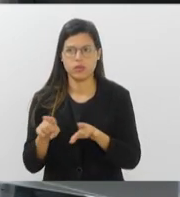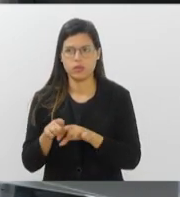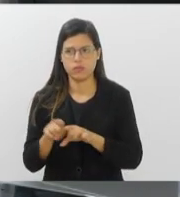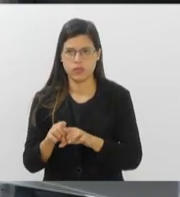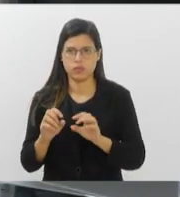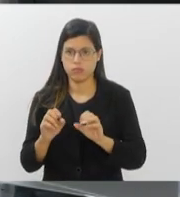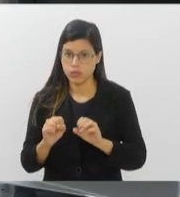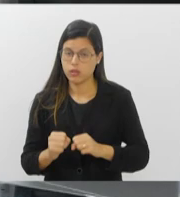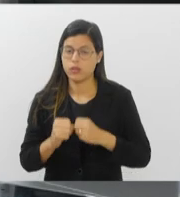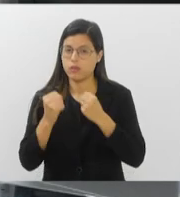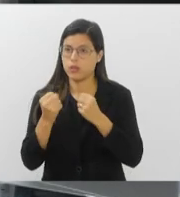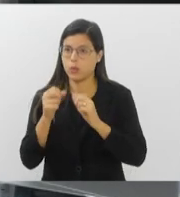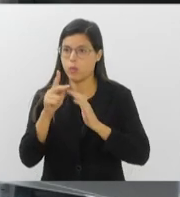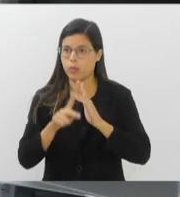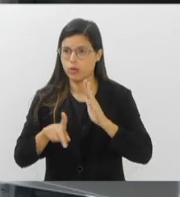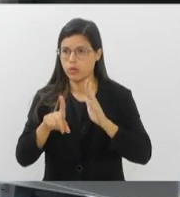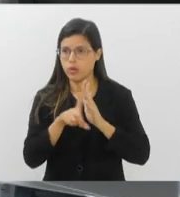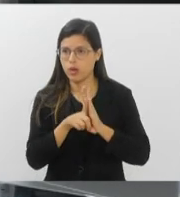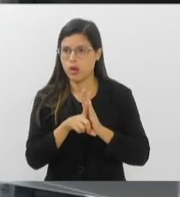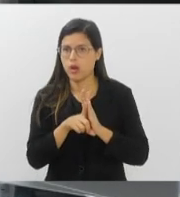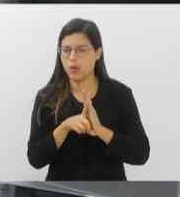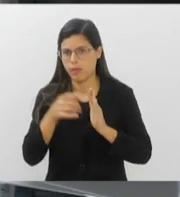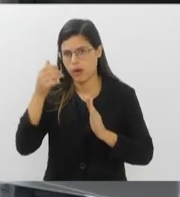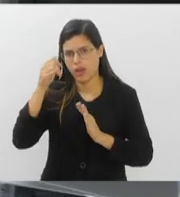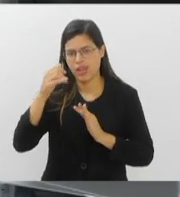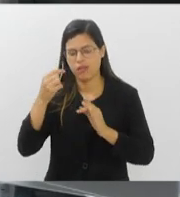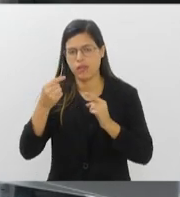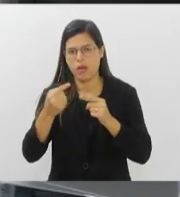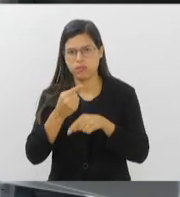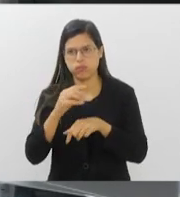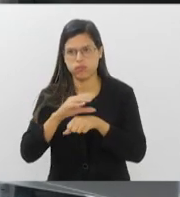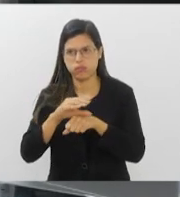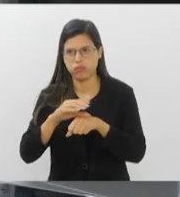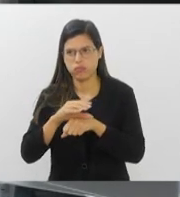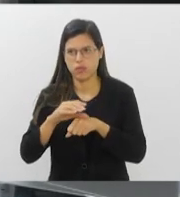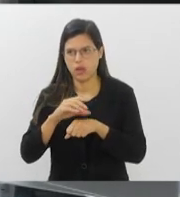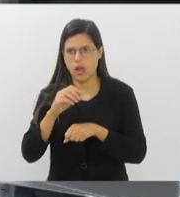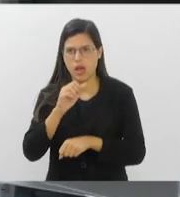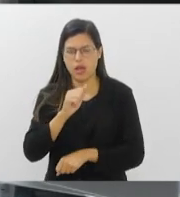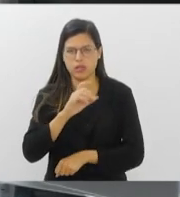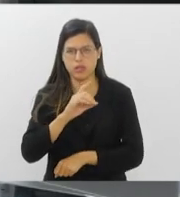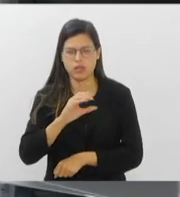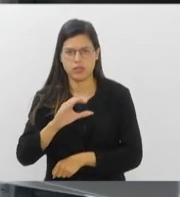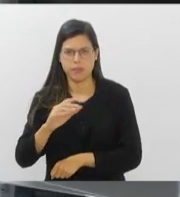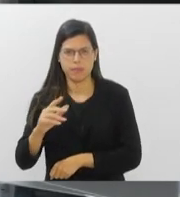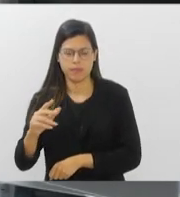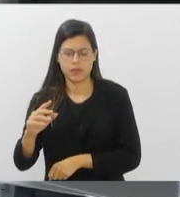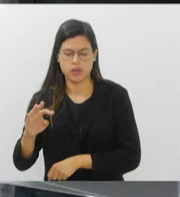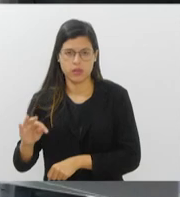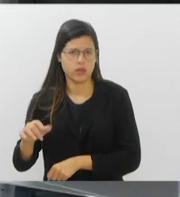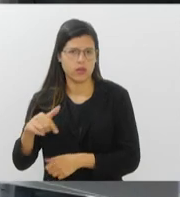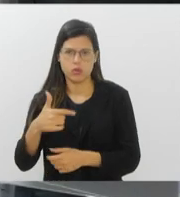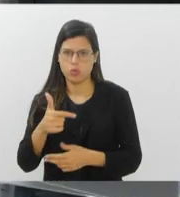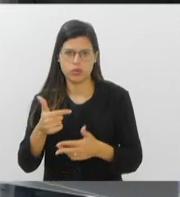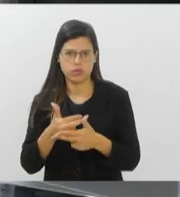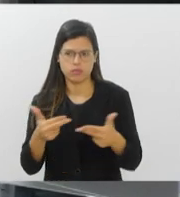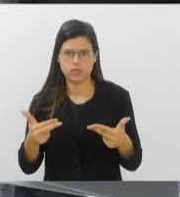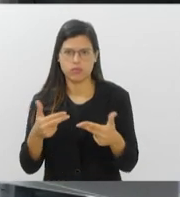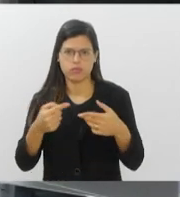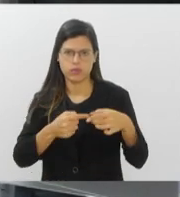defender o projeto e que ele não se torne inconstitucional ferindo a DCT, o que a gente já tem discutido, porque como ele